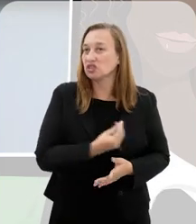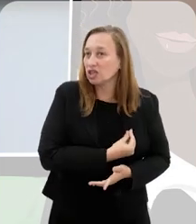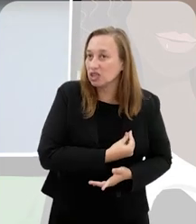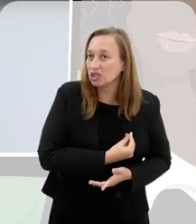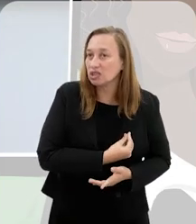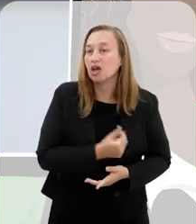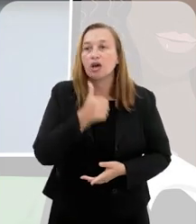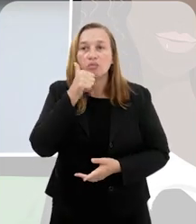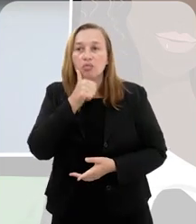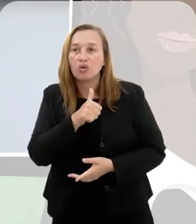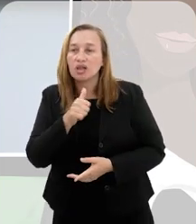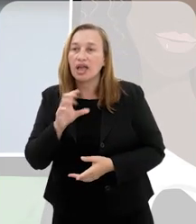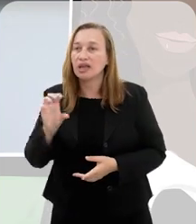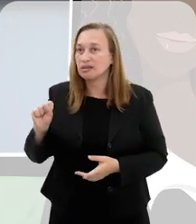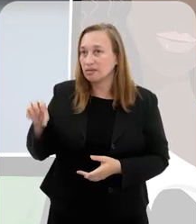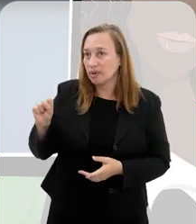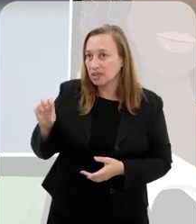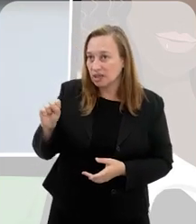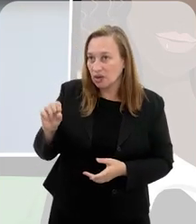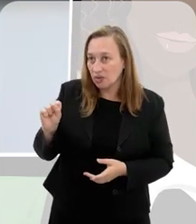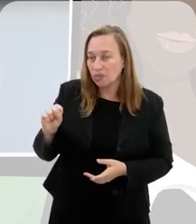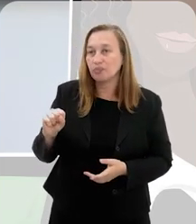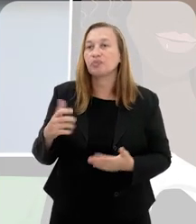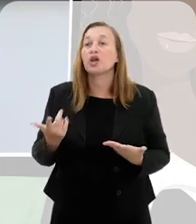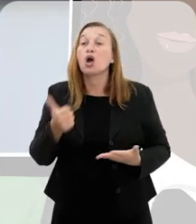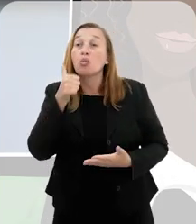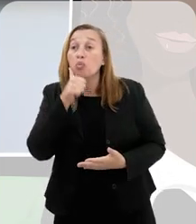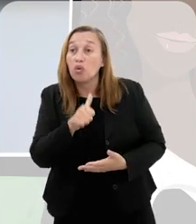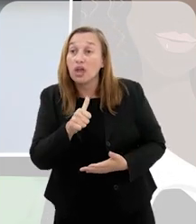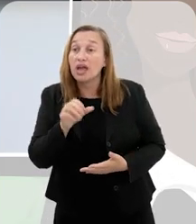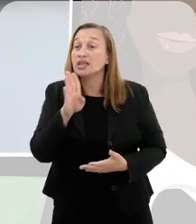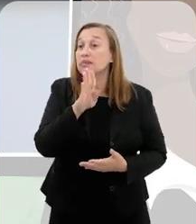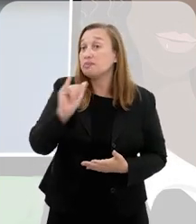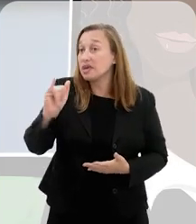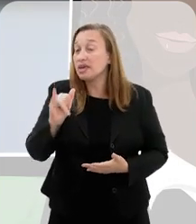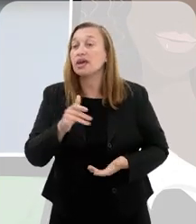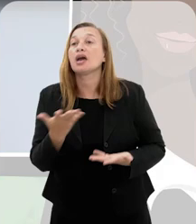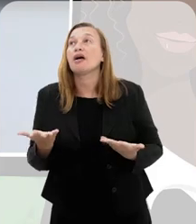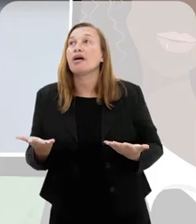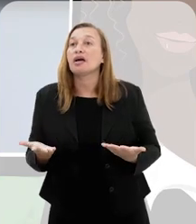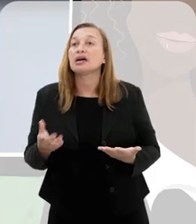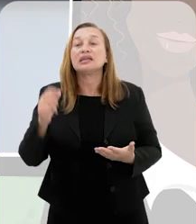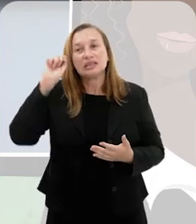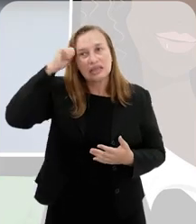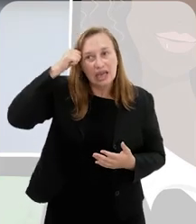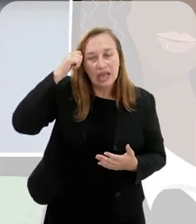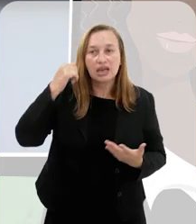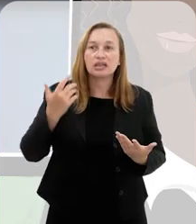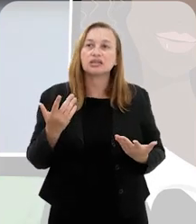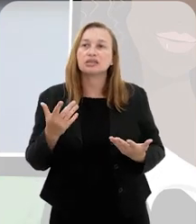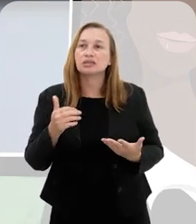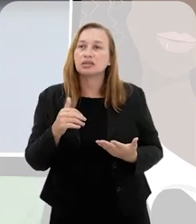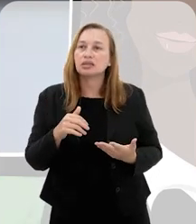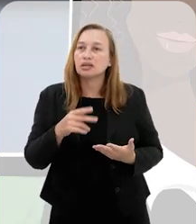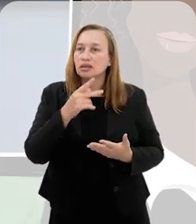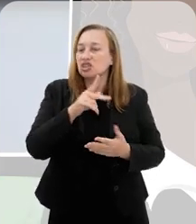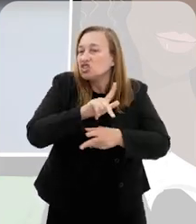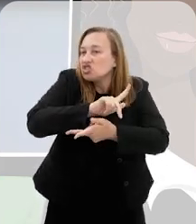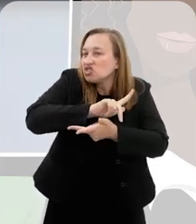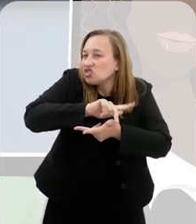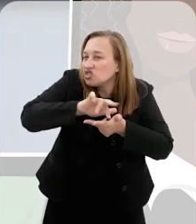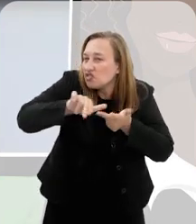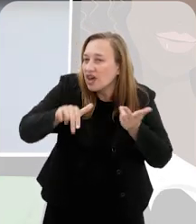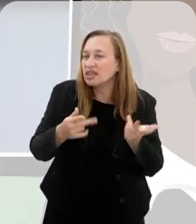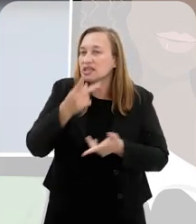positivo que pessoas transexuais, mulheres lésbicas, enfim, mulheres bissexuais, negras,